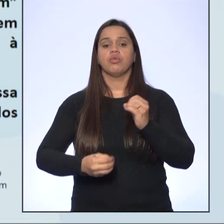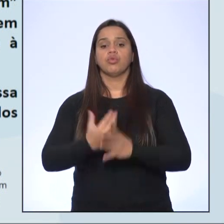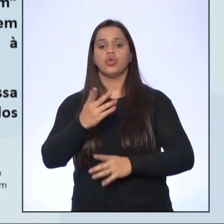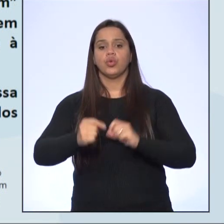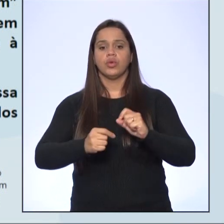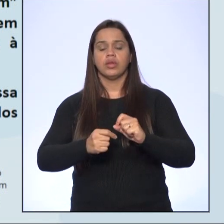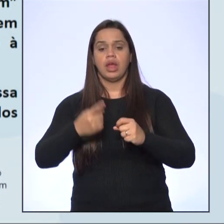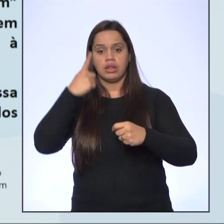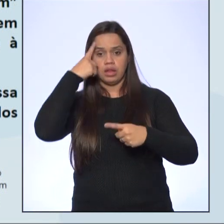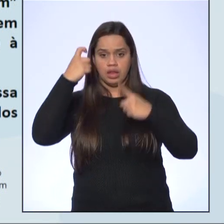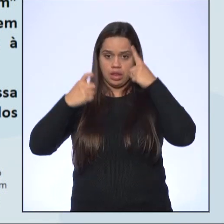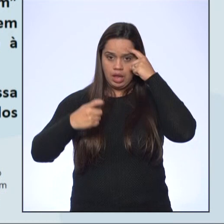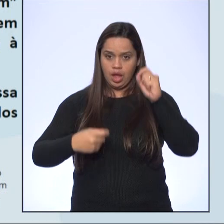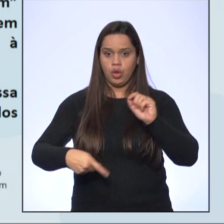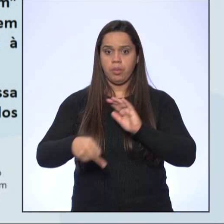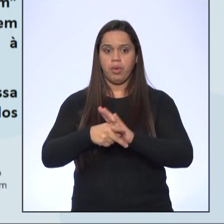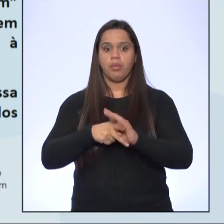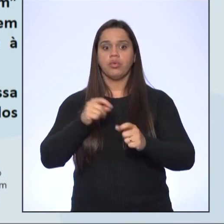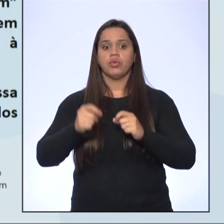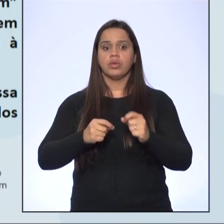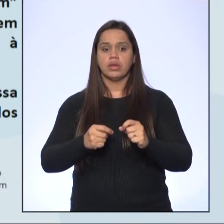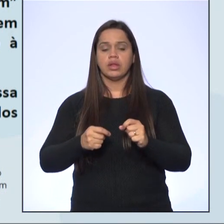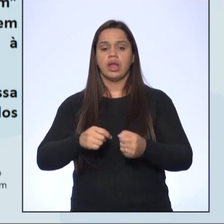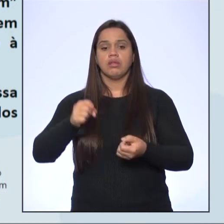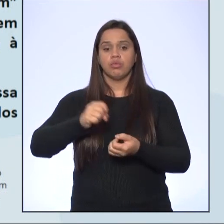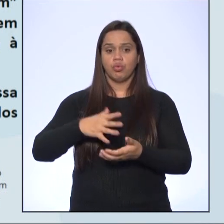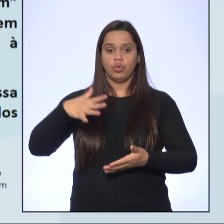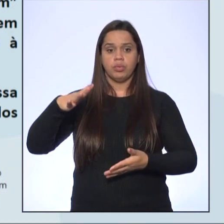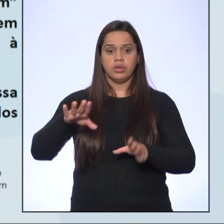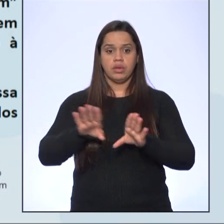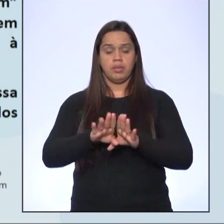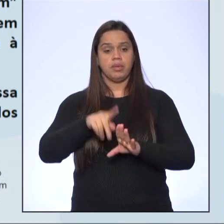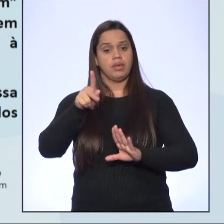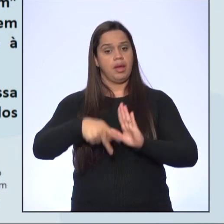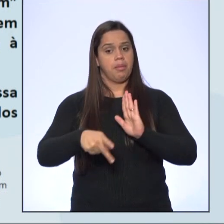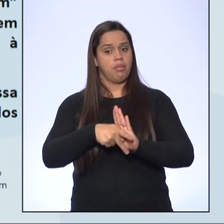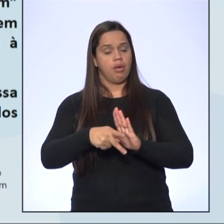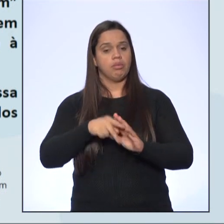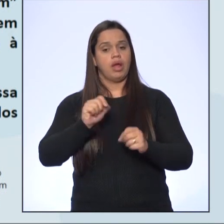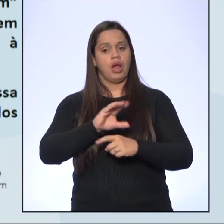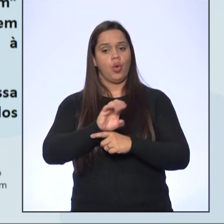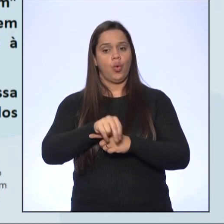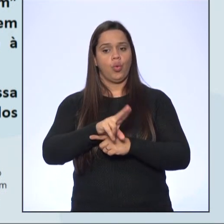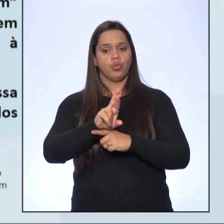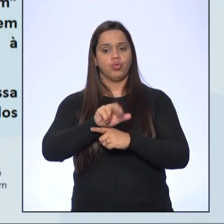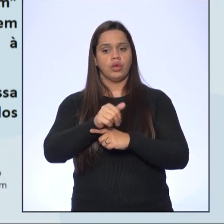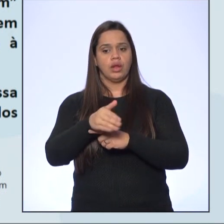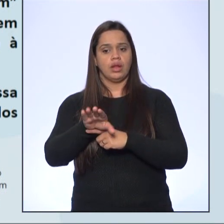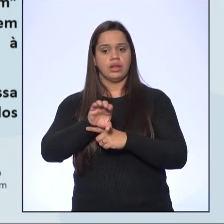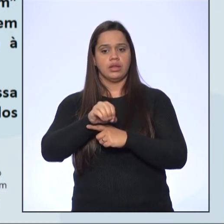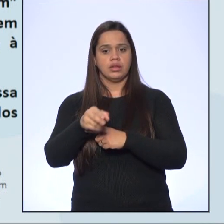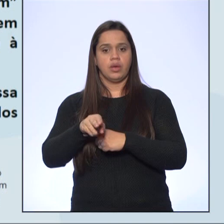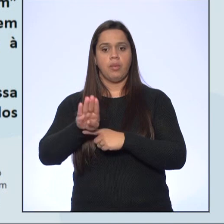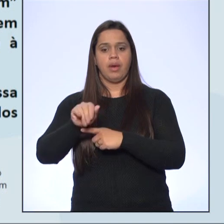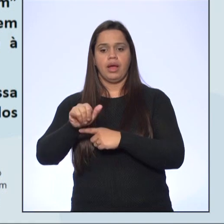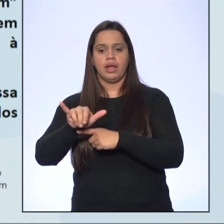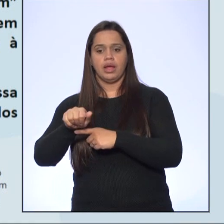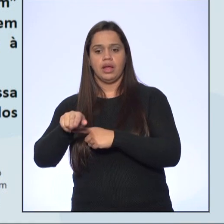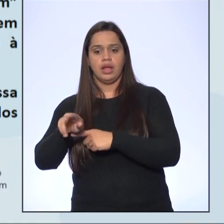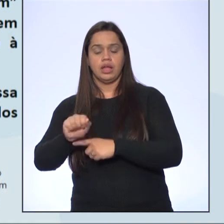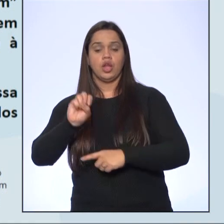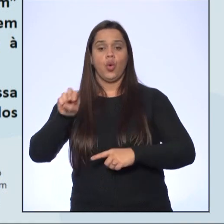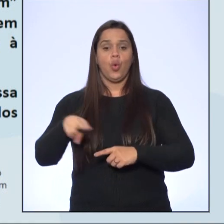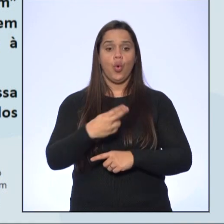iluministas que a gente vem conversando ao longo das aulas. Um deles foi a Conjuração Baiana, conhecida também como a Revolta dos Alfaiates ou a Revolta